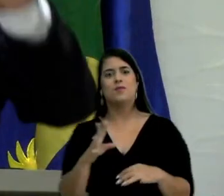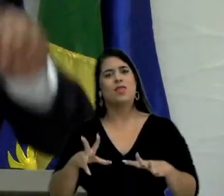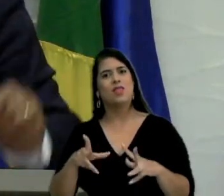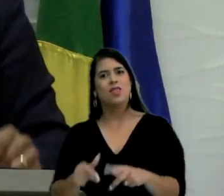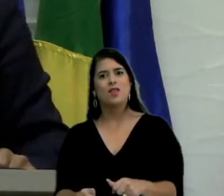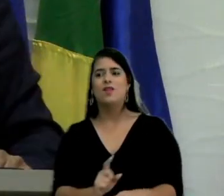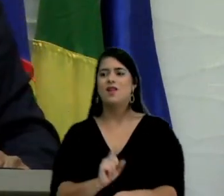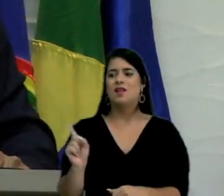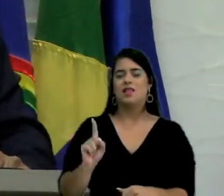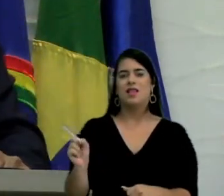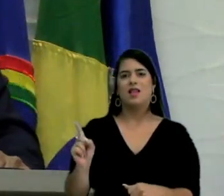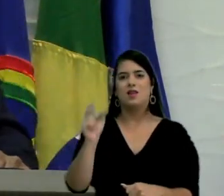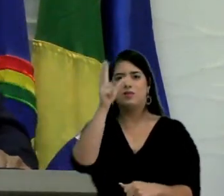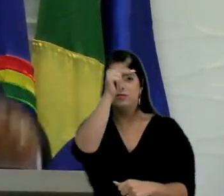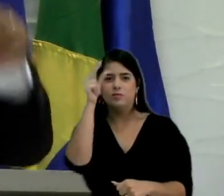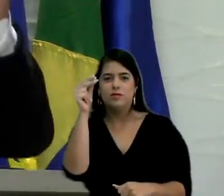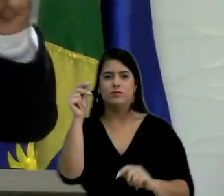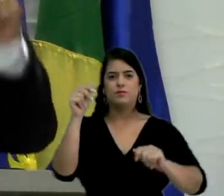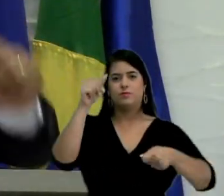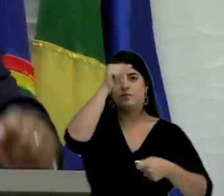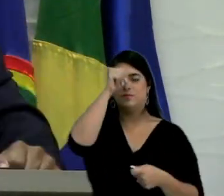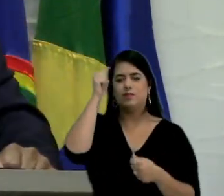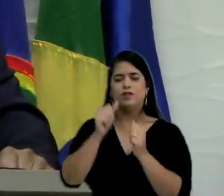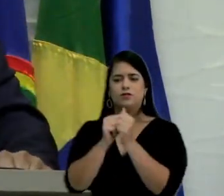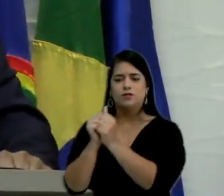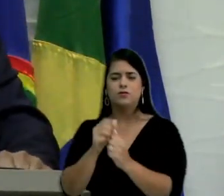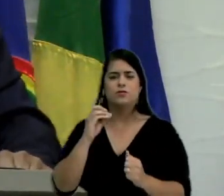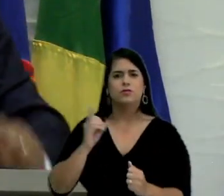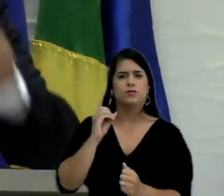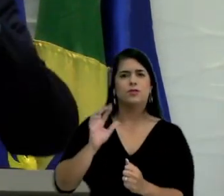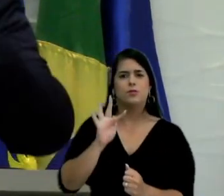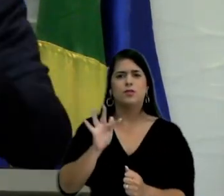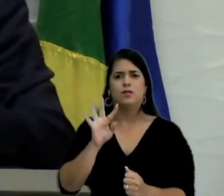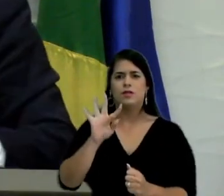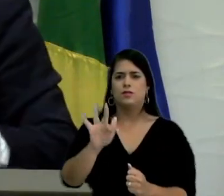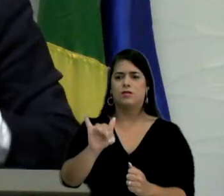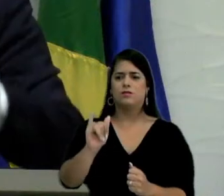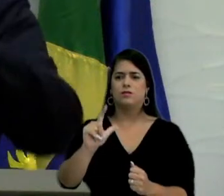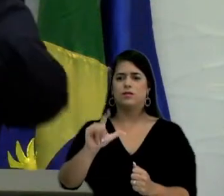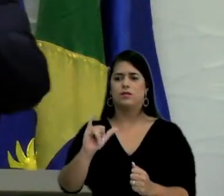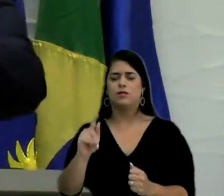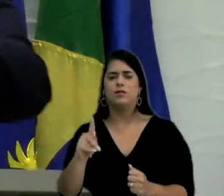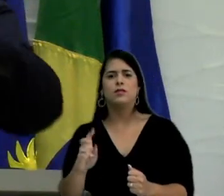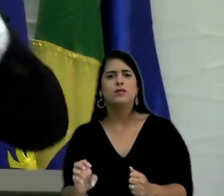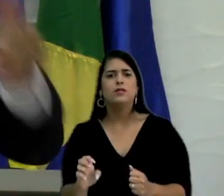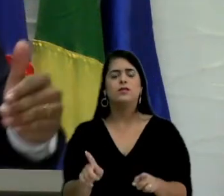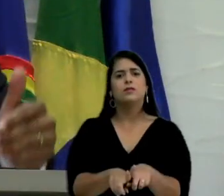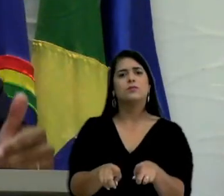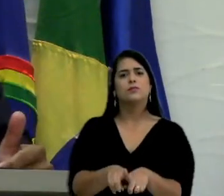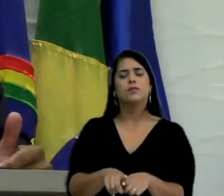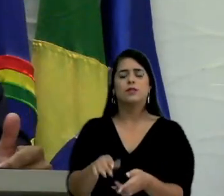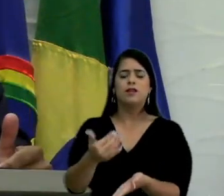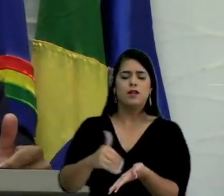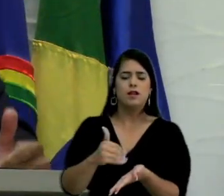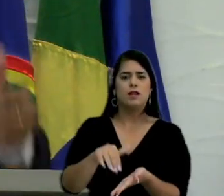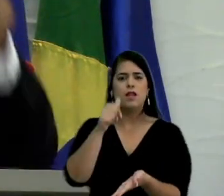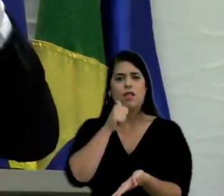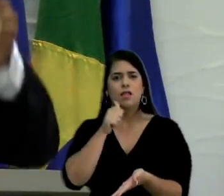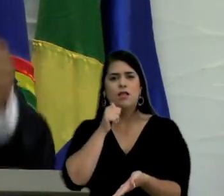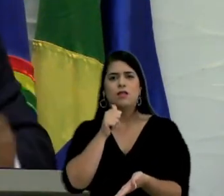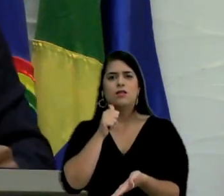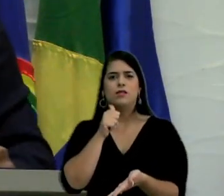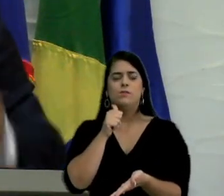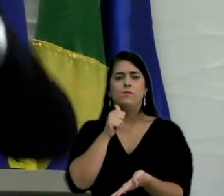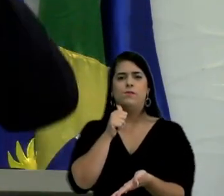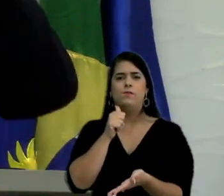tá lá Prefeito Alexandre Baté junto com o deputado federal Felipe carre e com a secretária de de